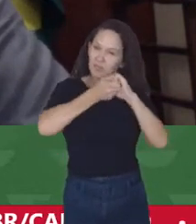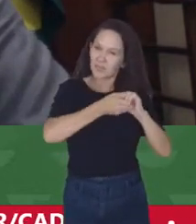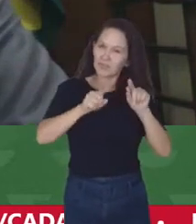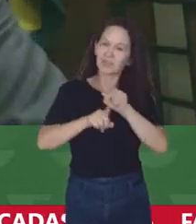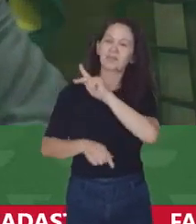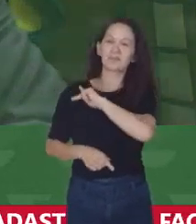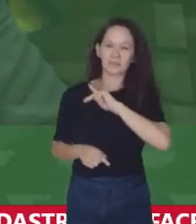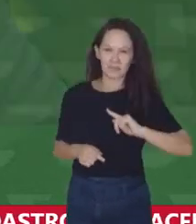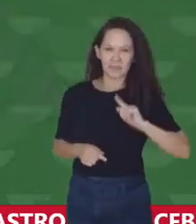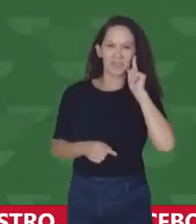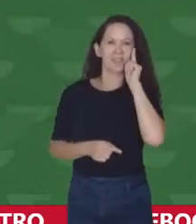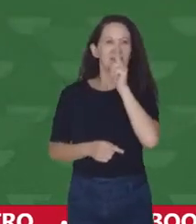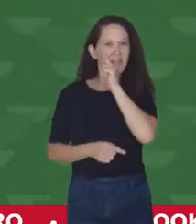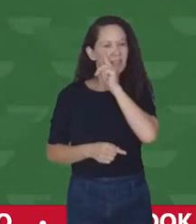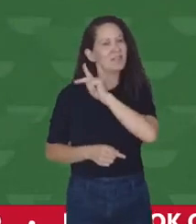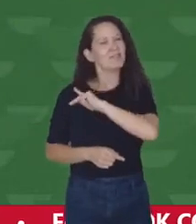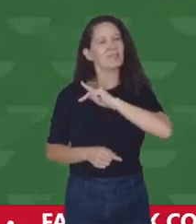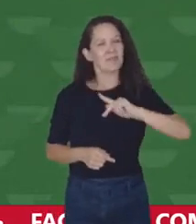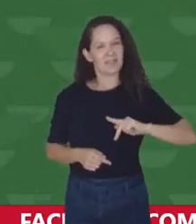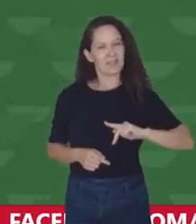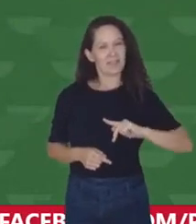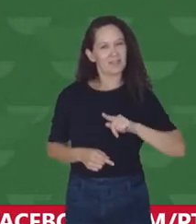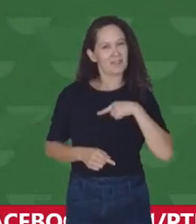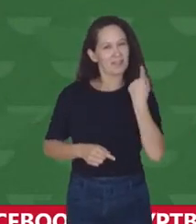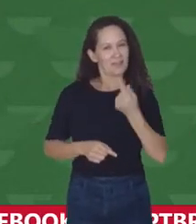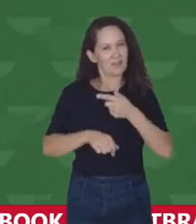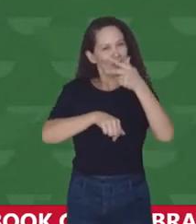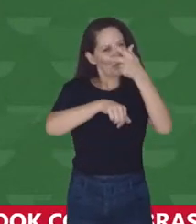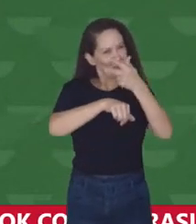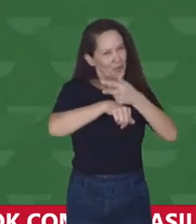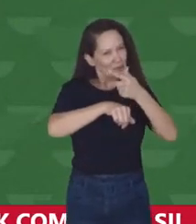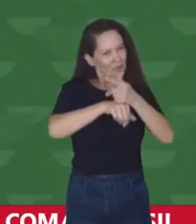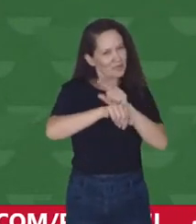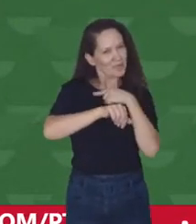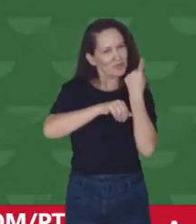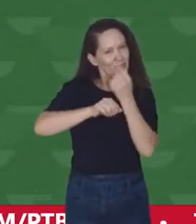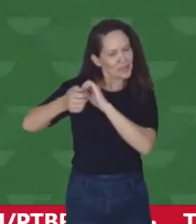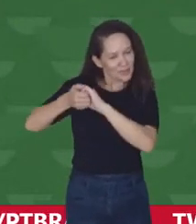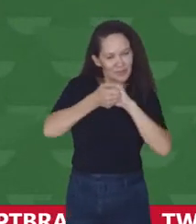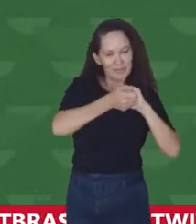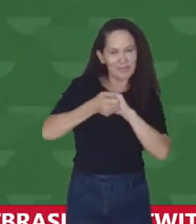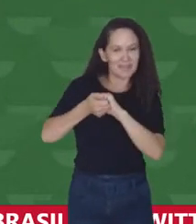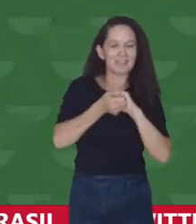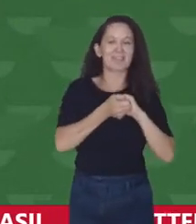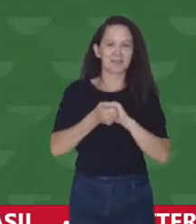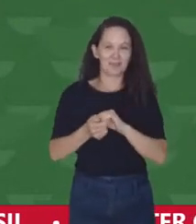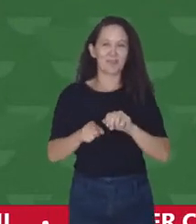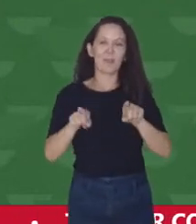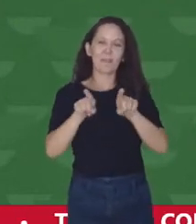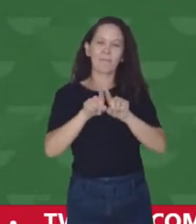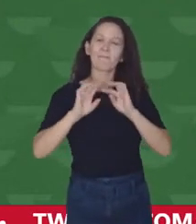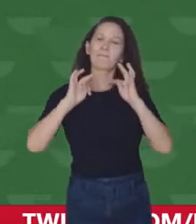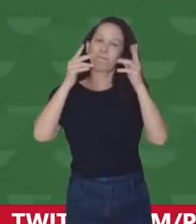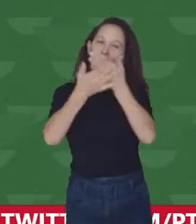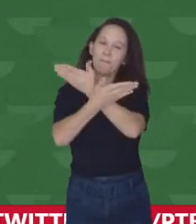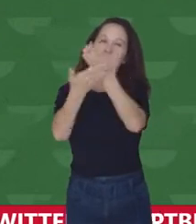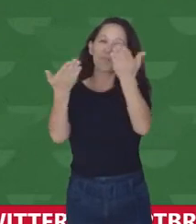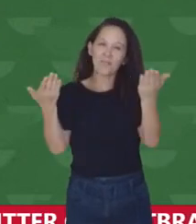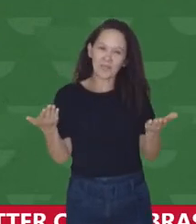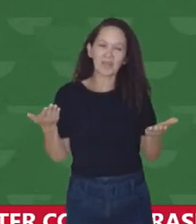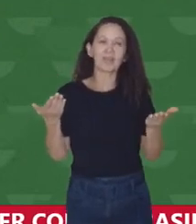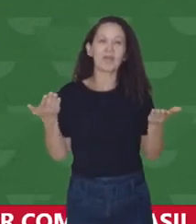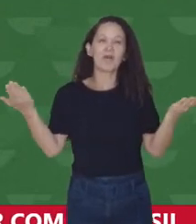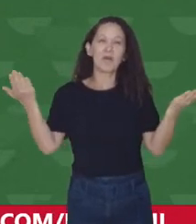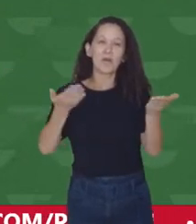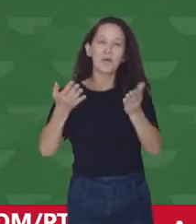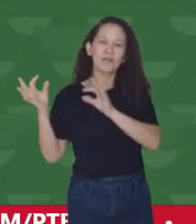presidenta Gleisi, que nos brindou com a sua fala, com o seu vídeo, e para todos e todas que